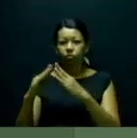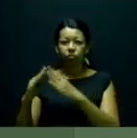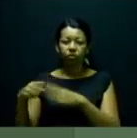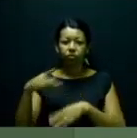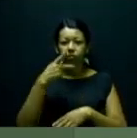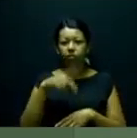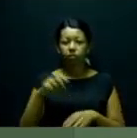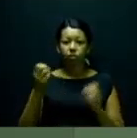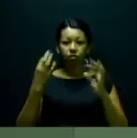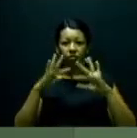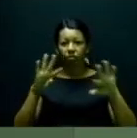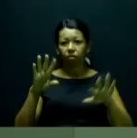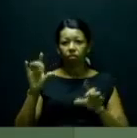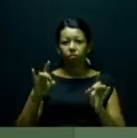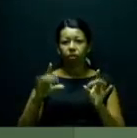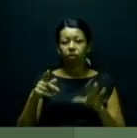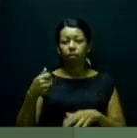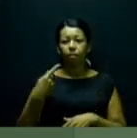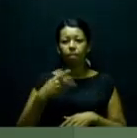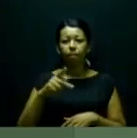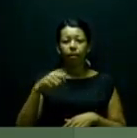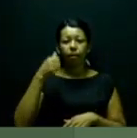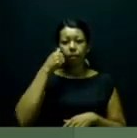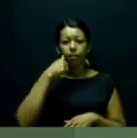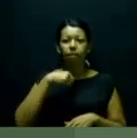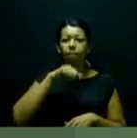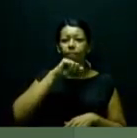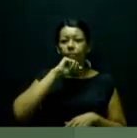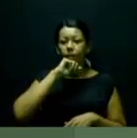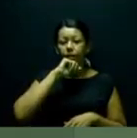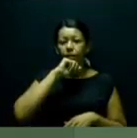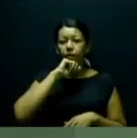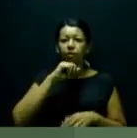atenção especial para a mãe, mas falta um pouco, né, de